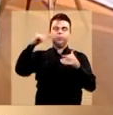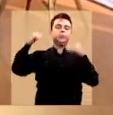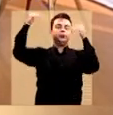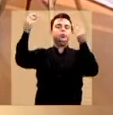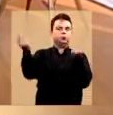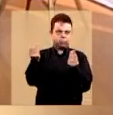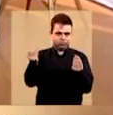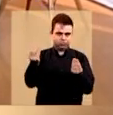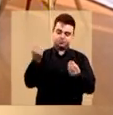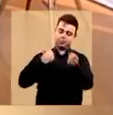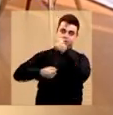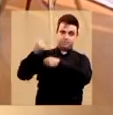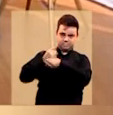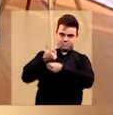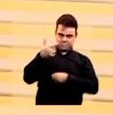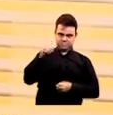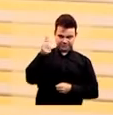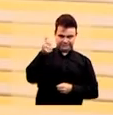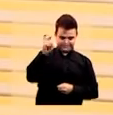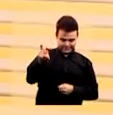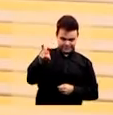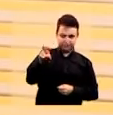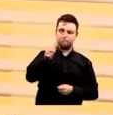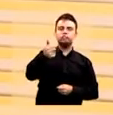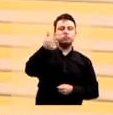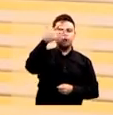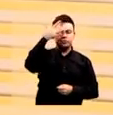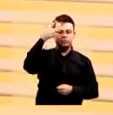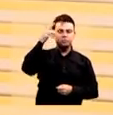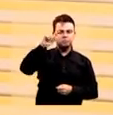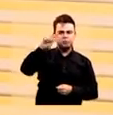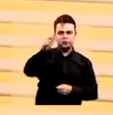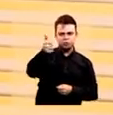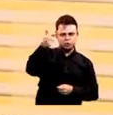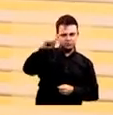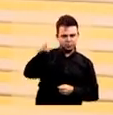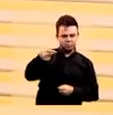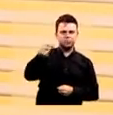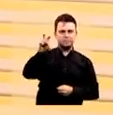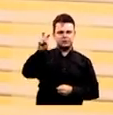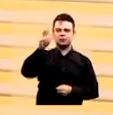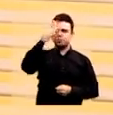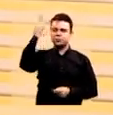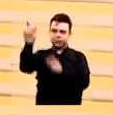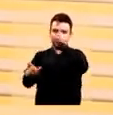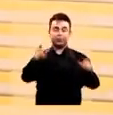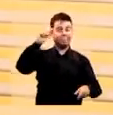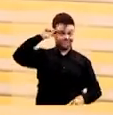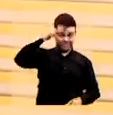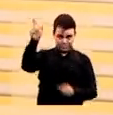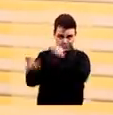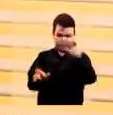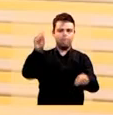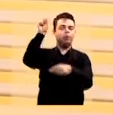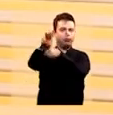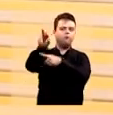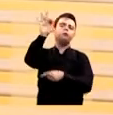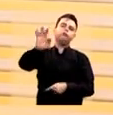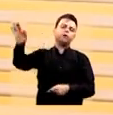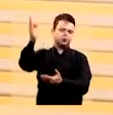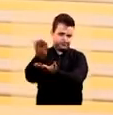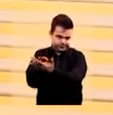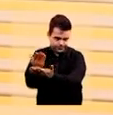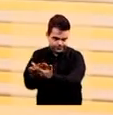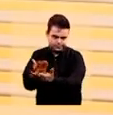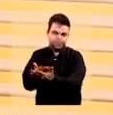alguns números aqui falando que em 2015, 12%, 12,8% dos negros em idade universitária estavam no